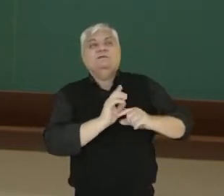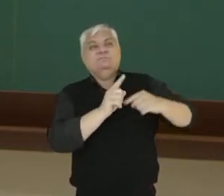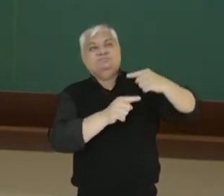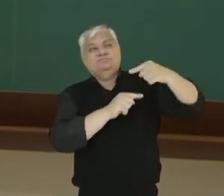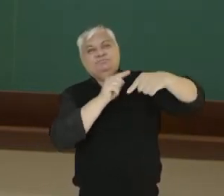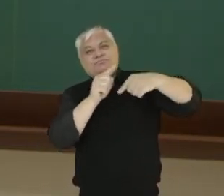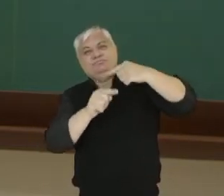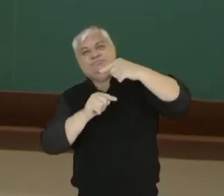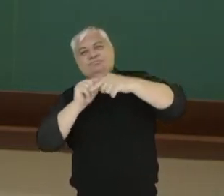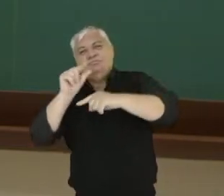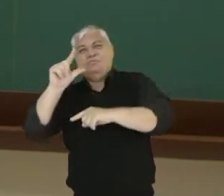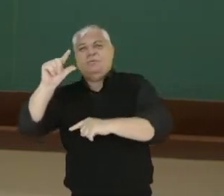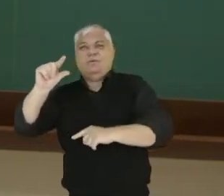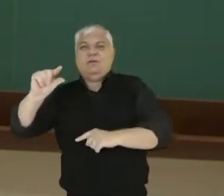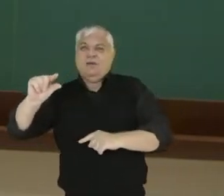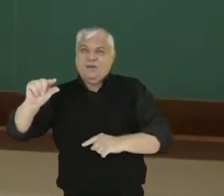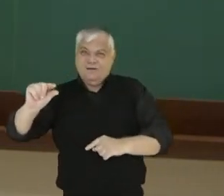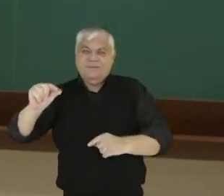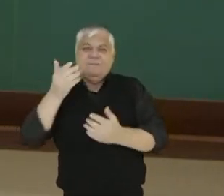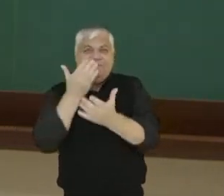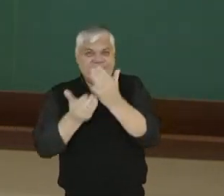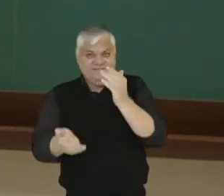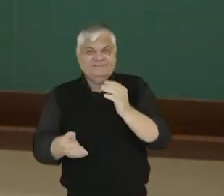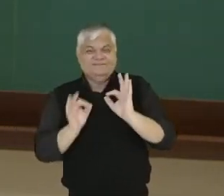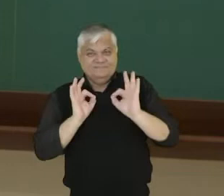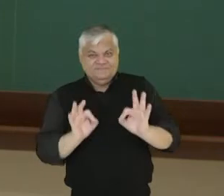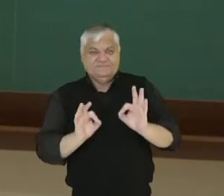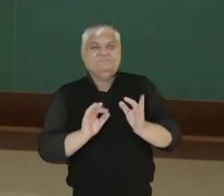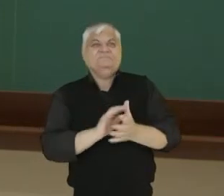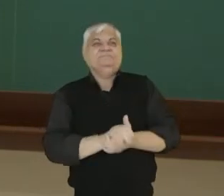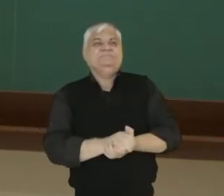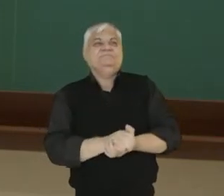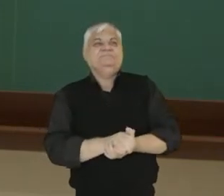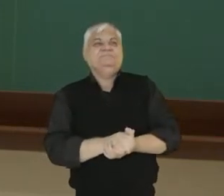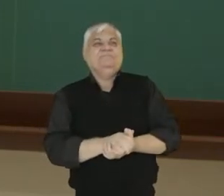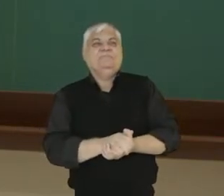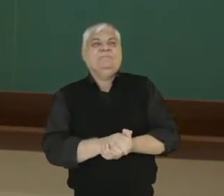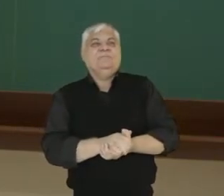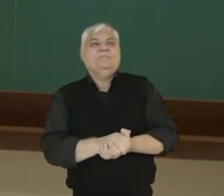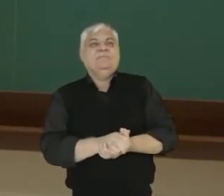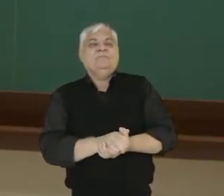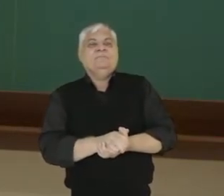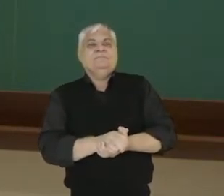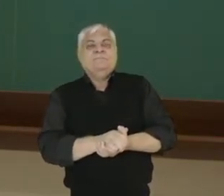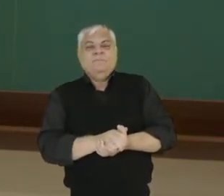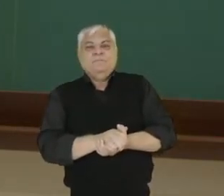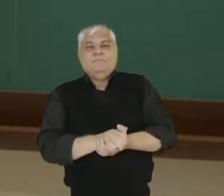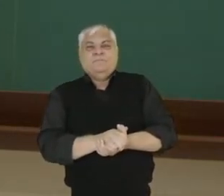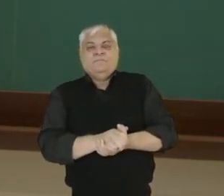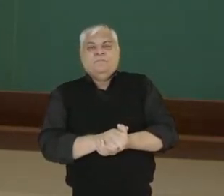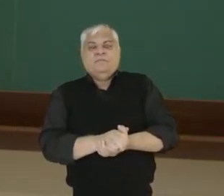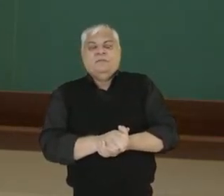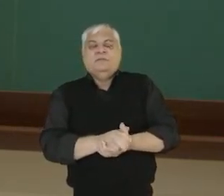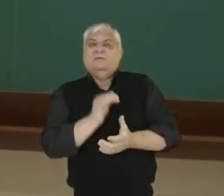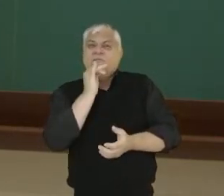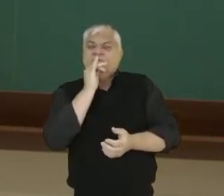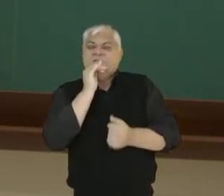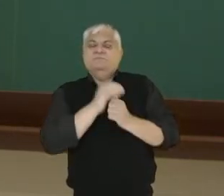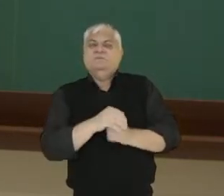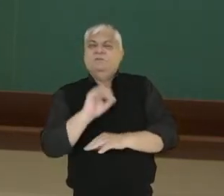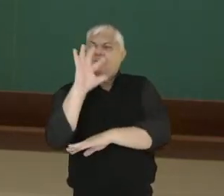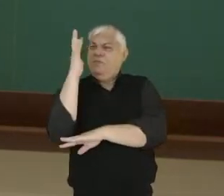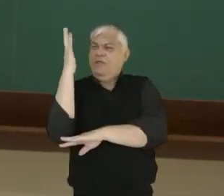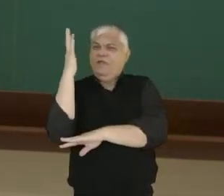sempre existe perdas, certo? Nesse processo aí. Bem, quando a gente fala em planta, a gente não